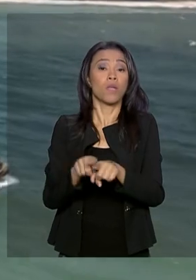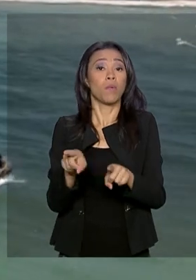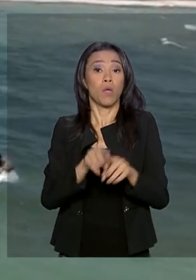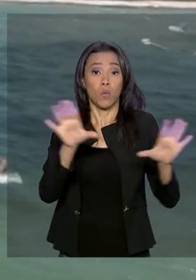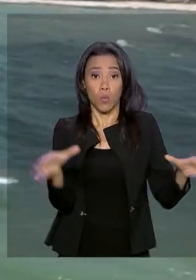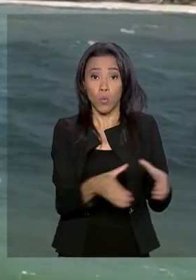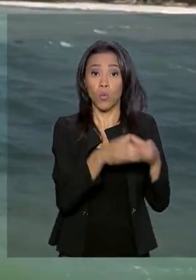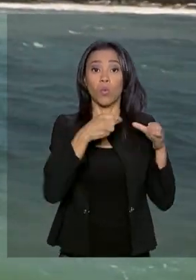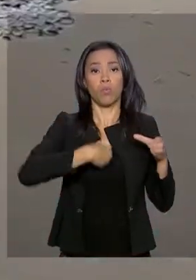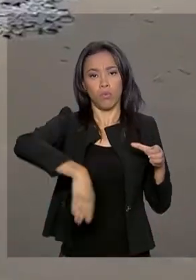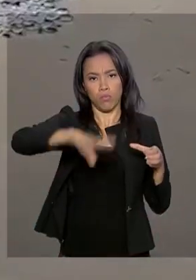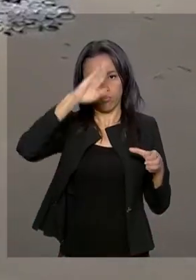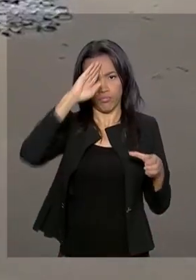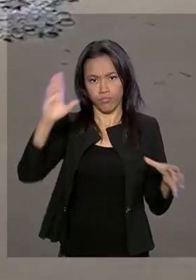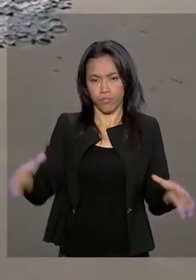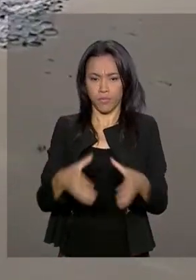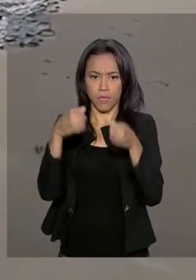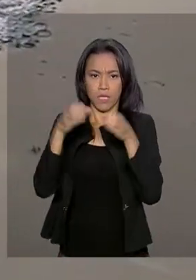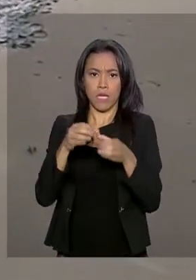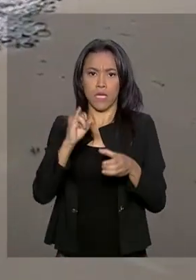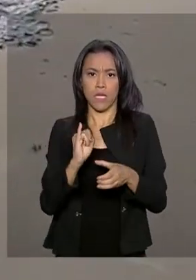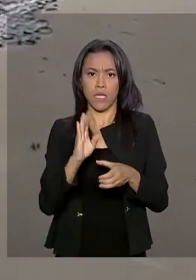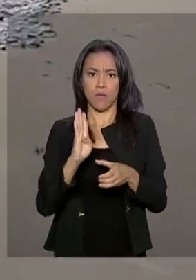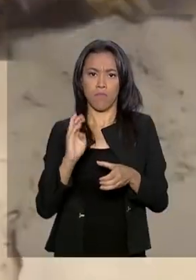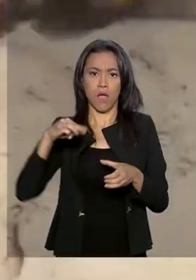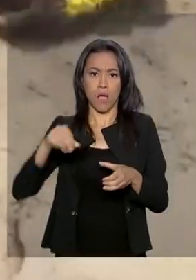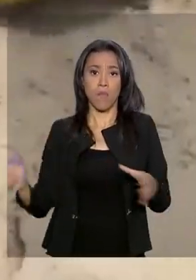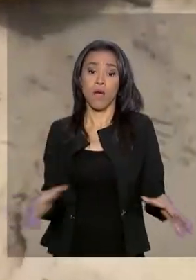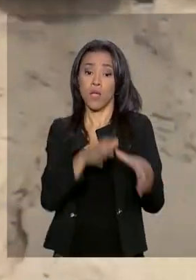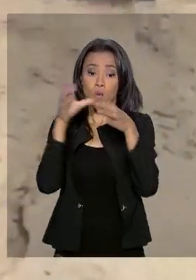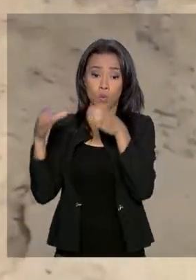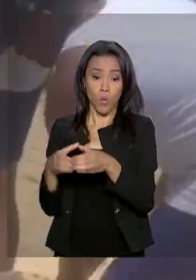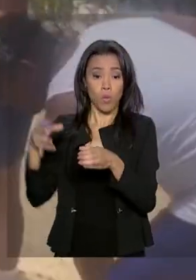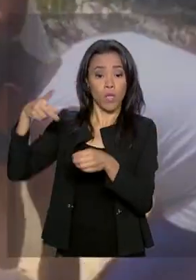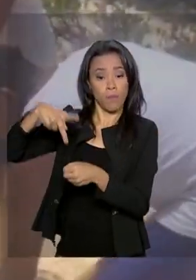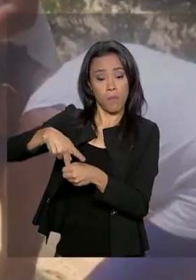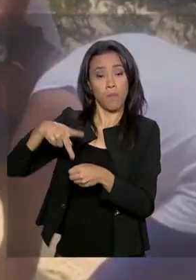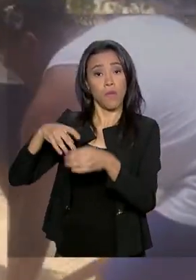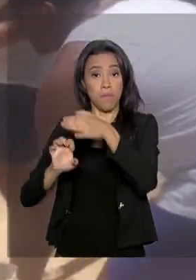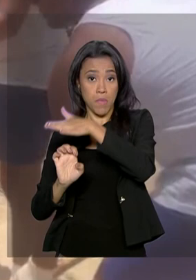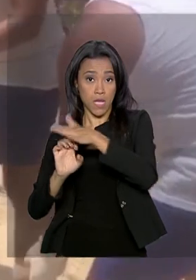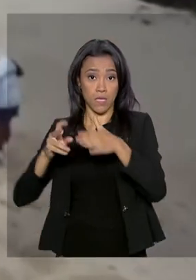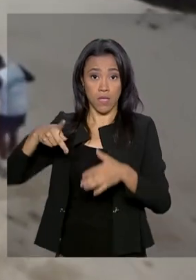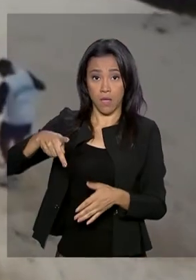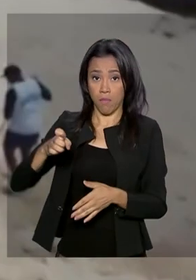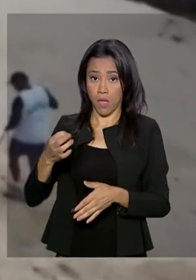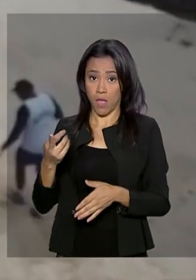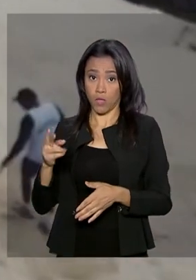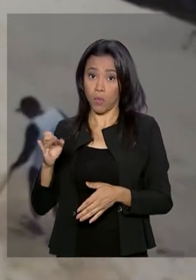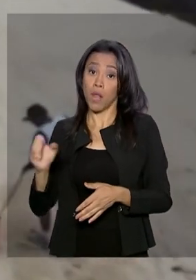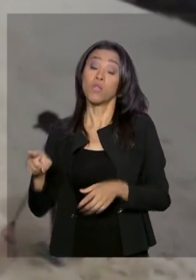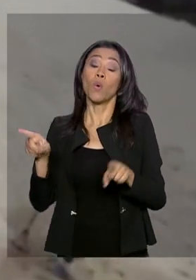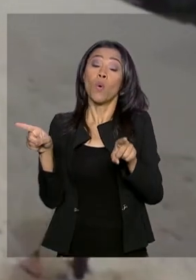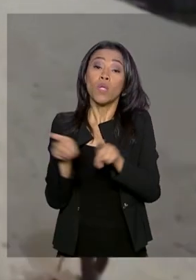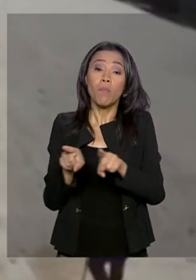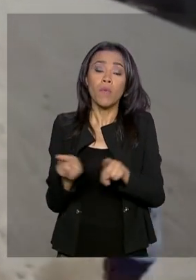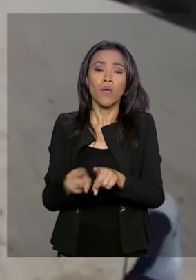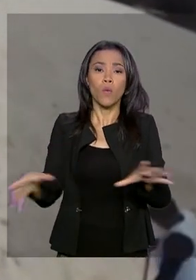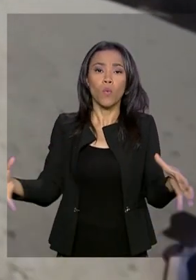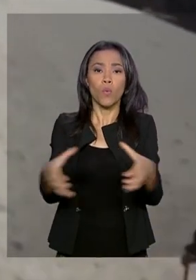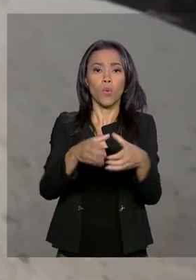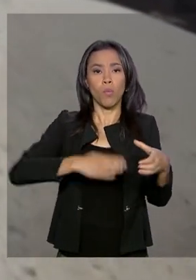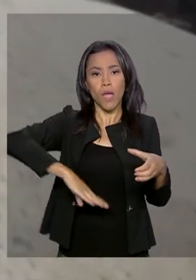bamba ea petrobras com o apoio dos estados municípios e voluntários o exército também foi autorizado a ajudar nas operações